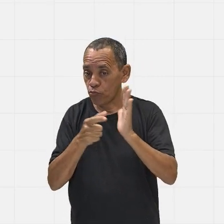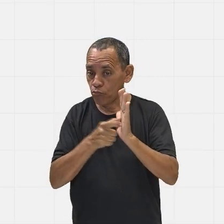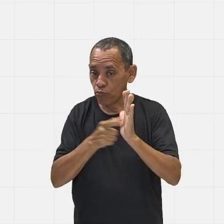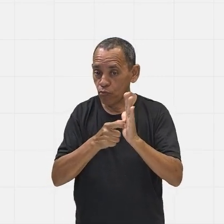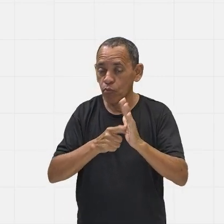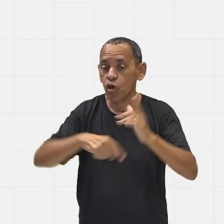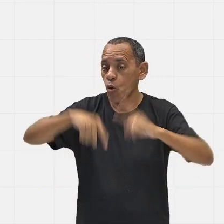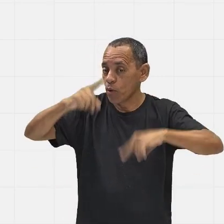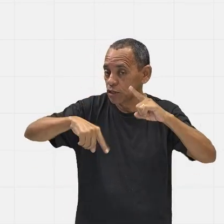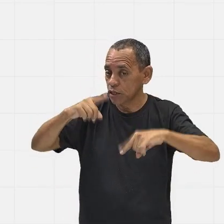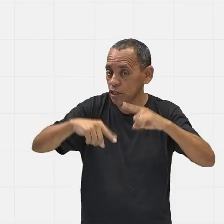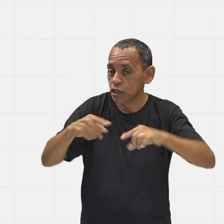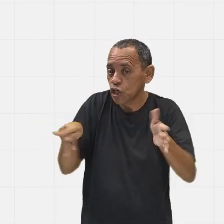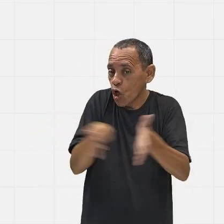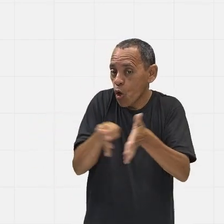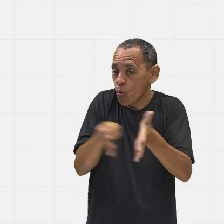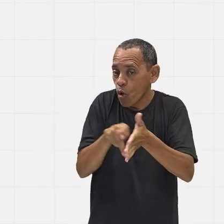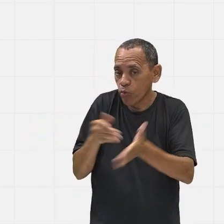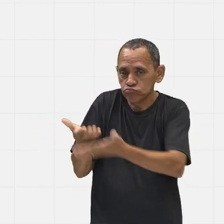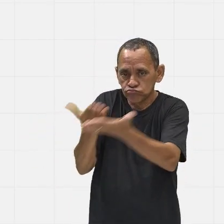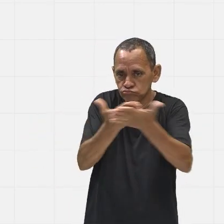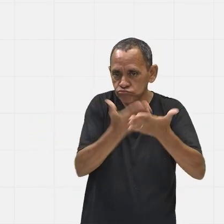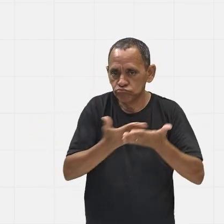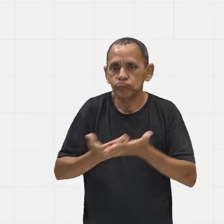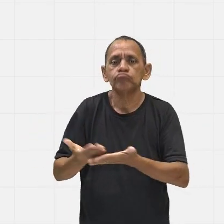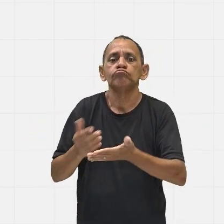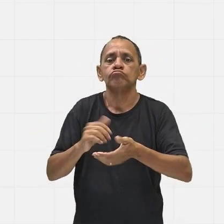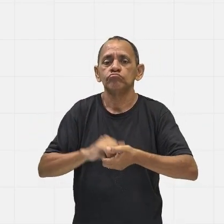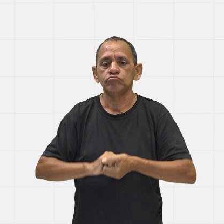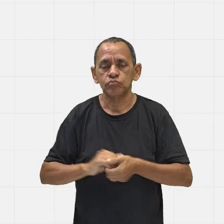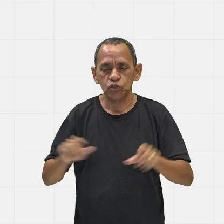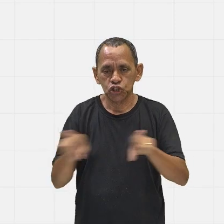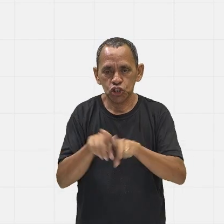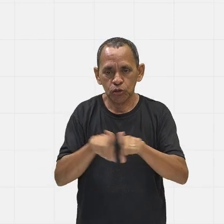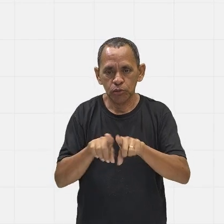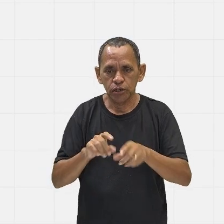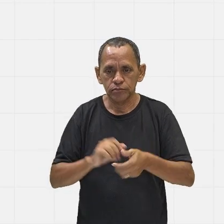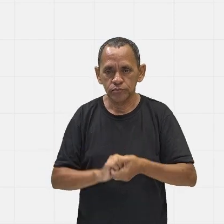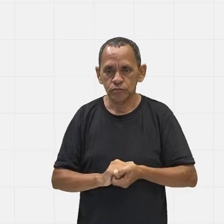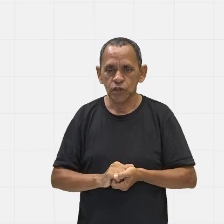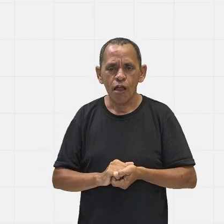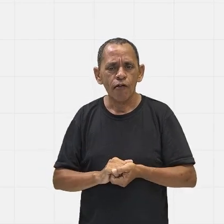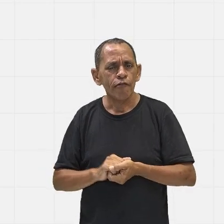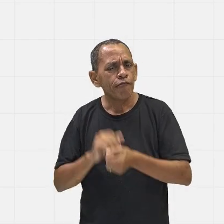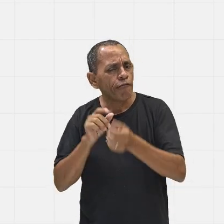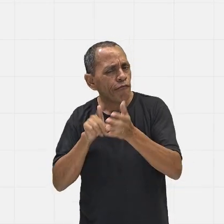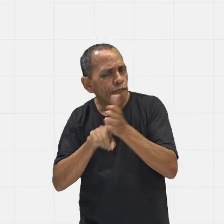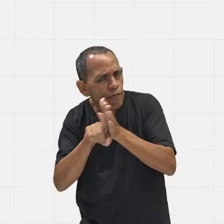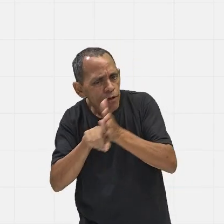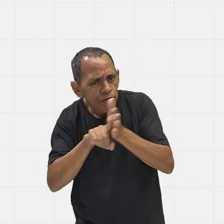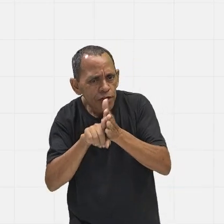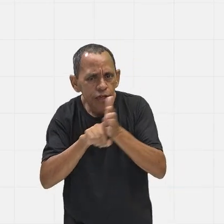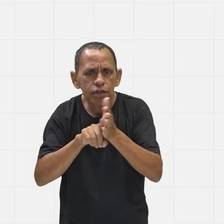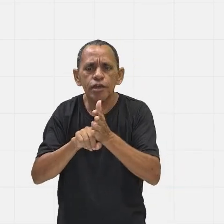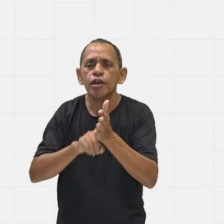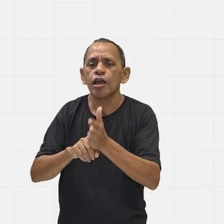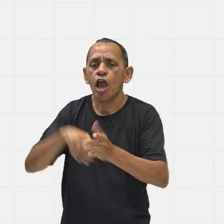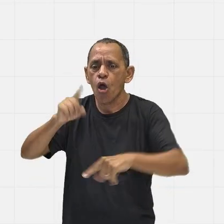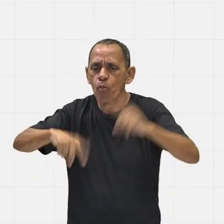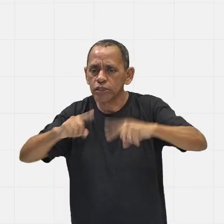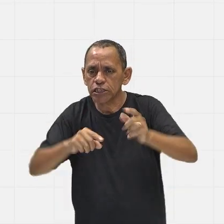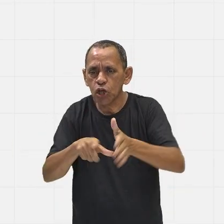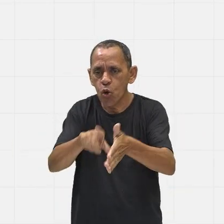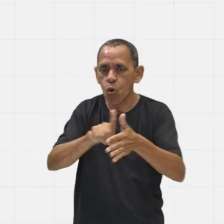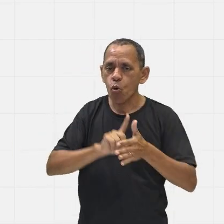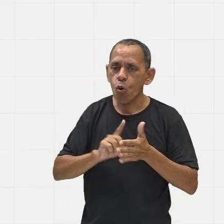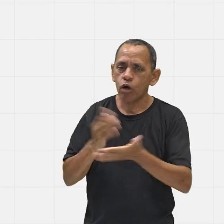que vocês vão receber aí no município, o arquivo antes de iniciar as aulas, tá bom? Mas antes de a gente falar disso